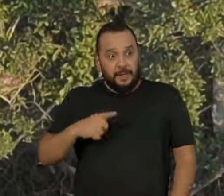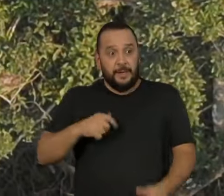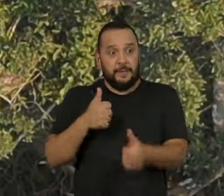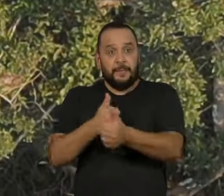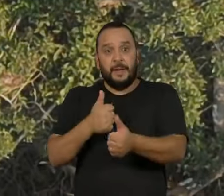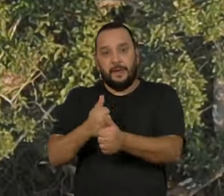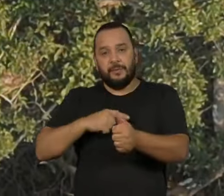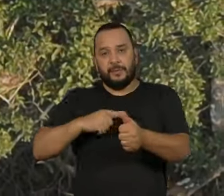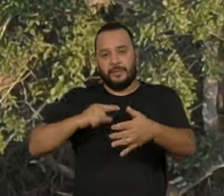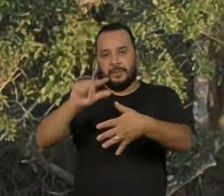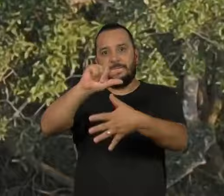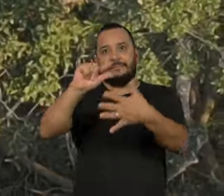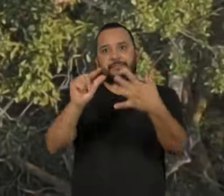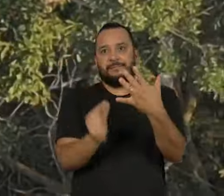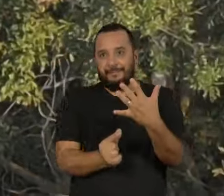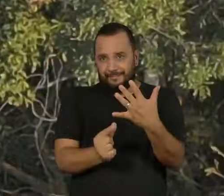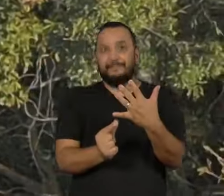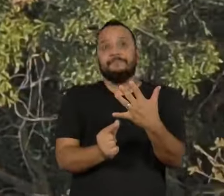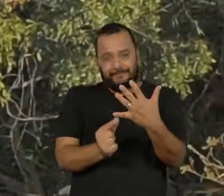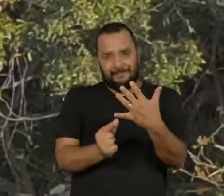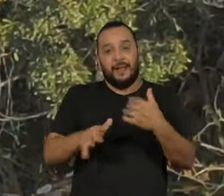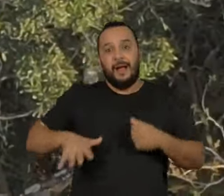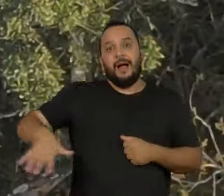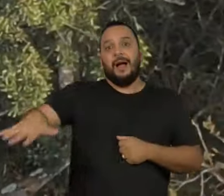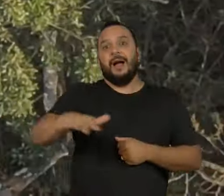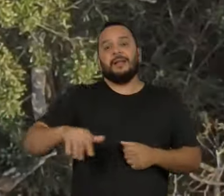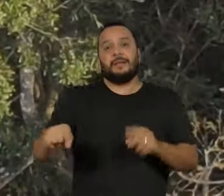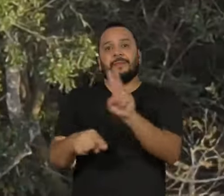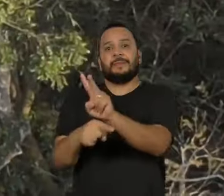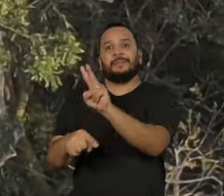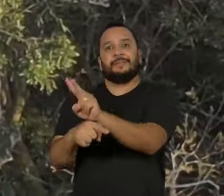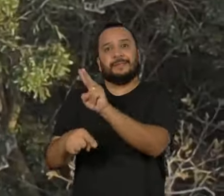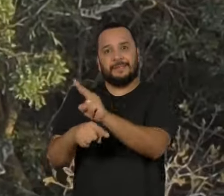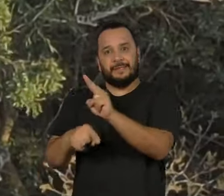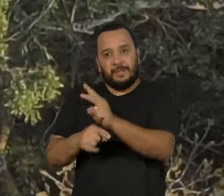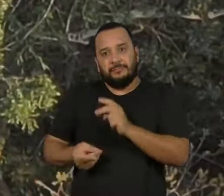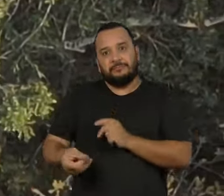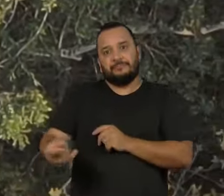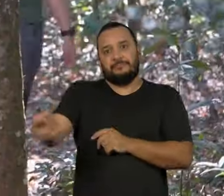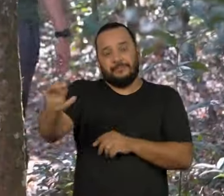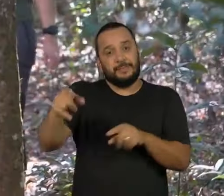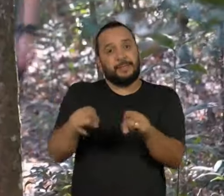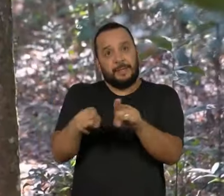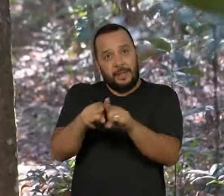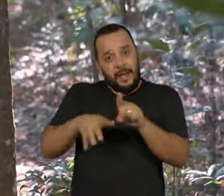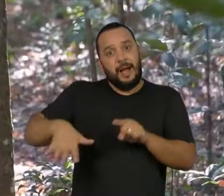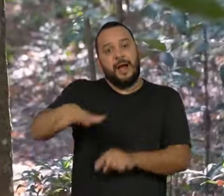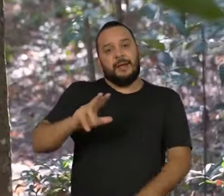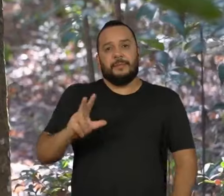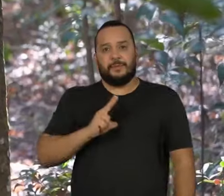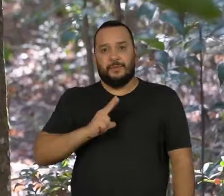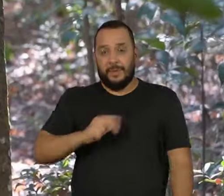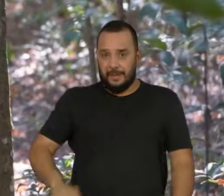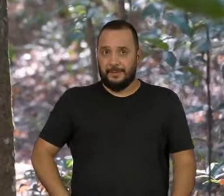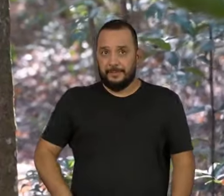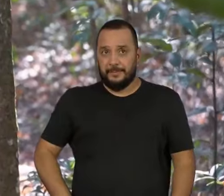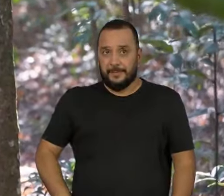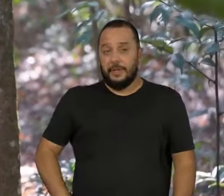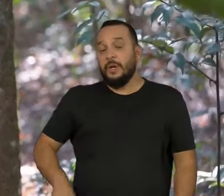Atlântica, áreas de preservação permanente e reservas legais de propriedades privadas. A bióloga Luana